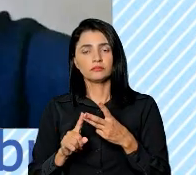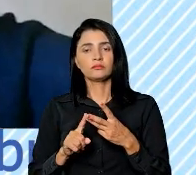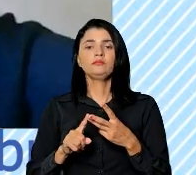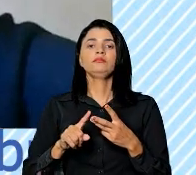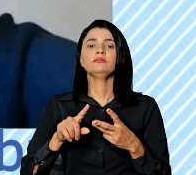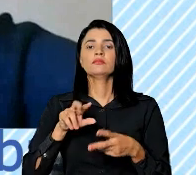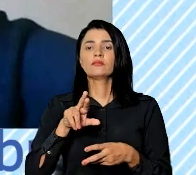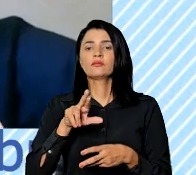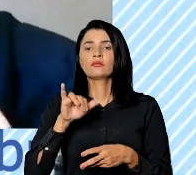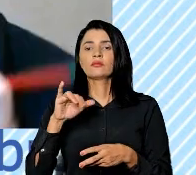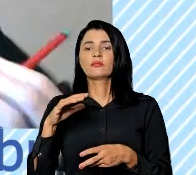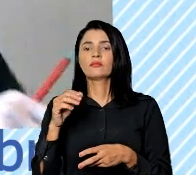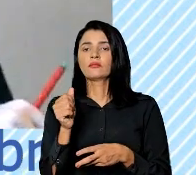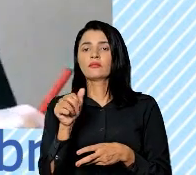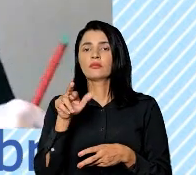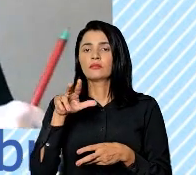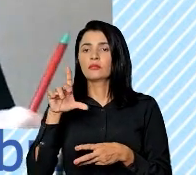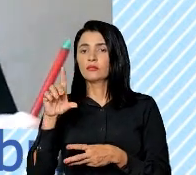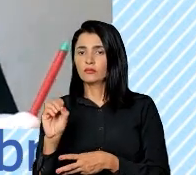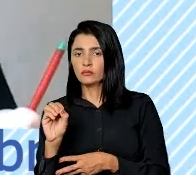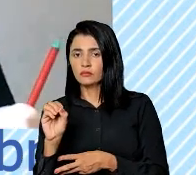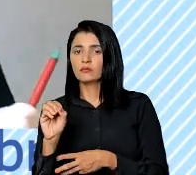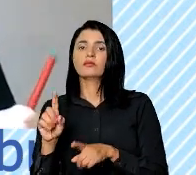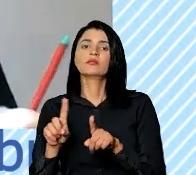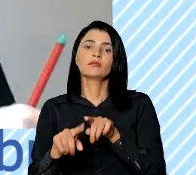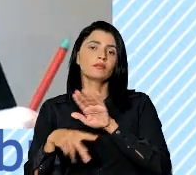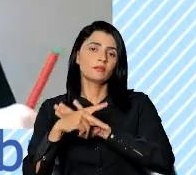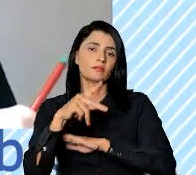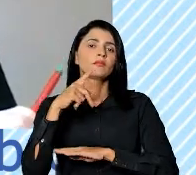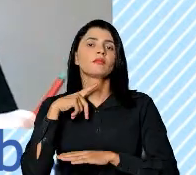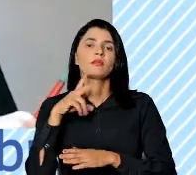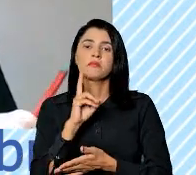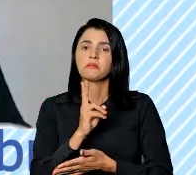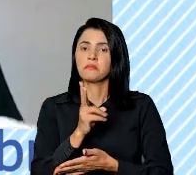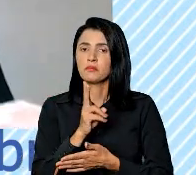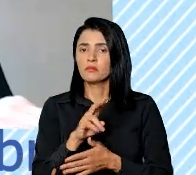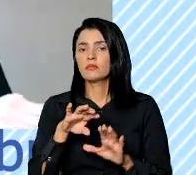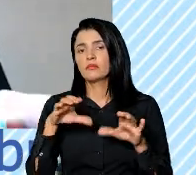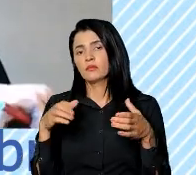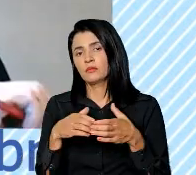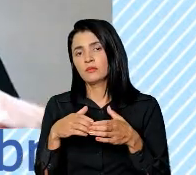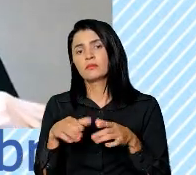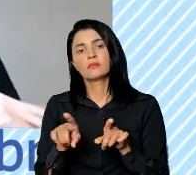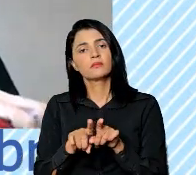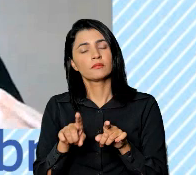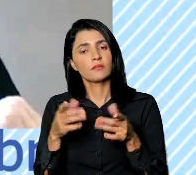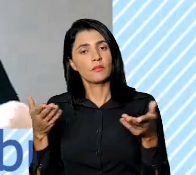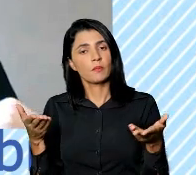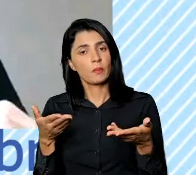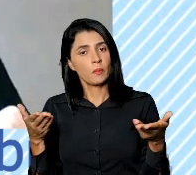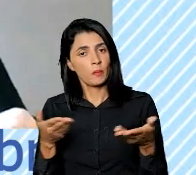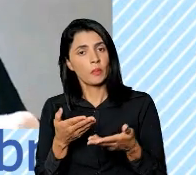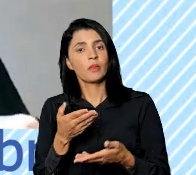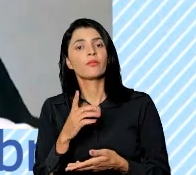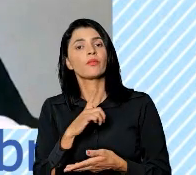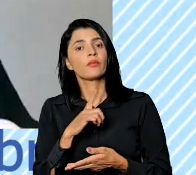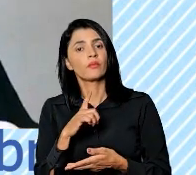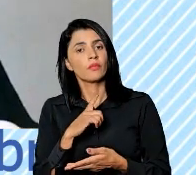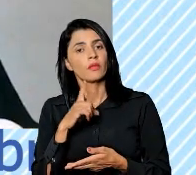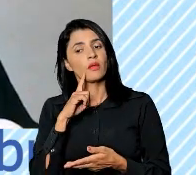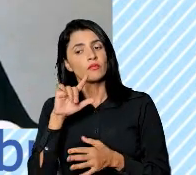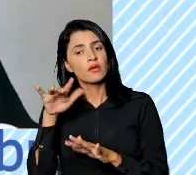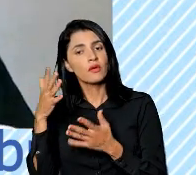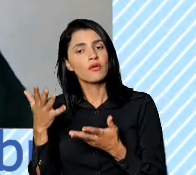Mendonça Cardoso, também integrante da mesma comissão. Hoje nós temos a honra,